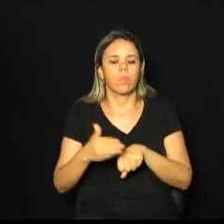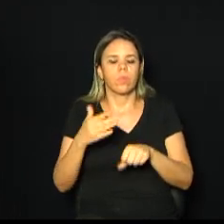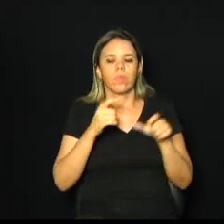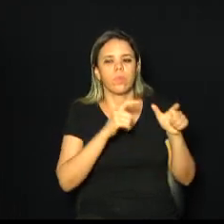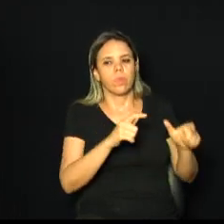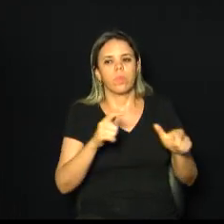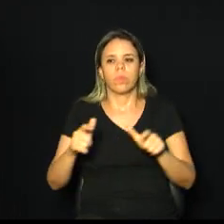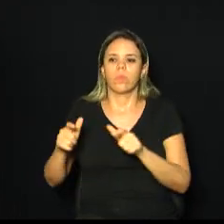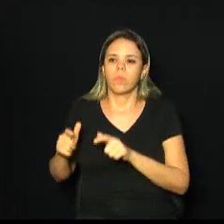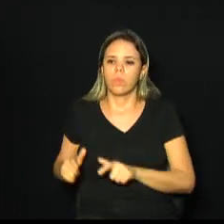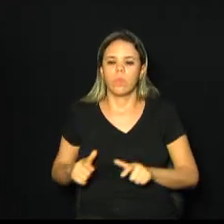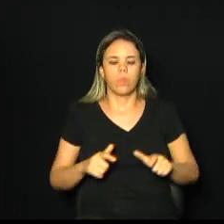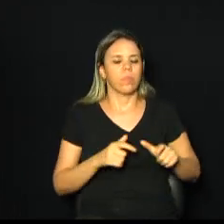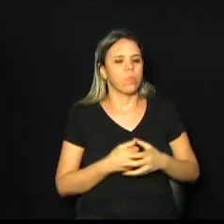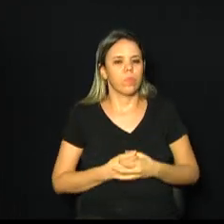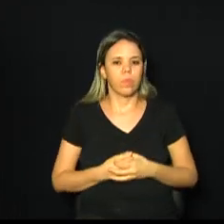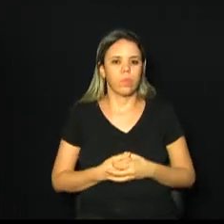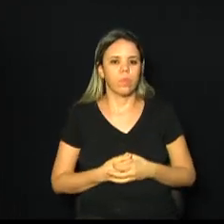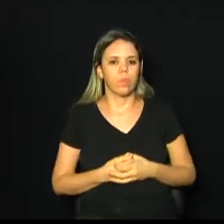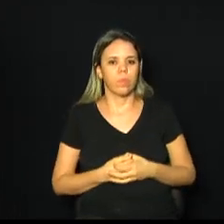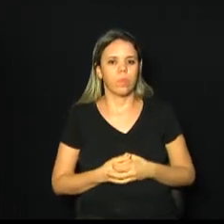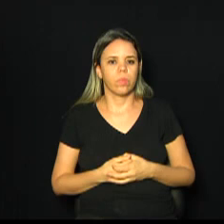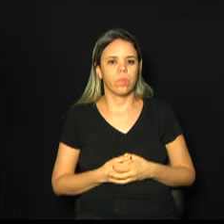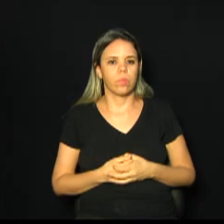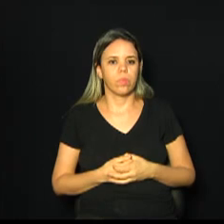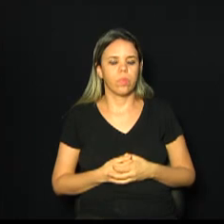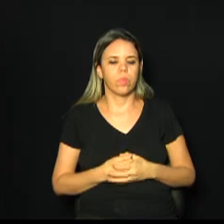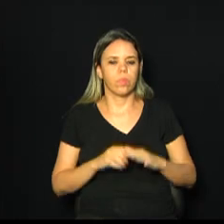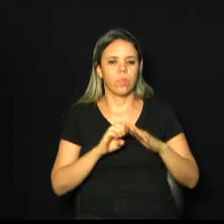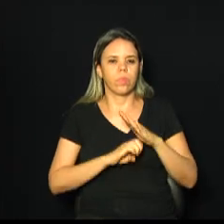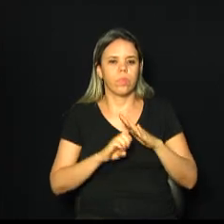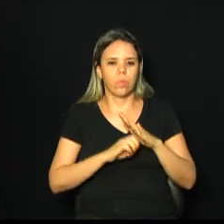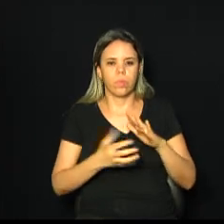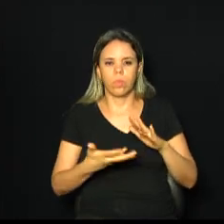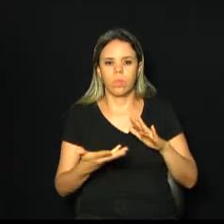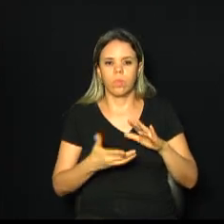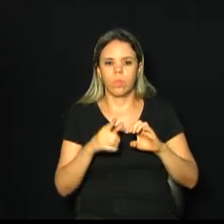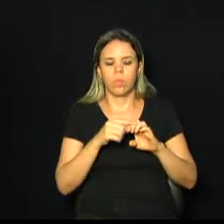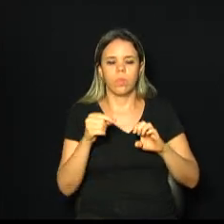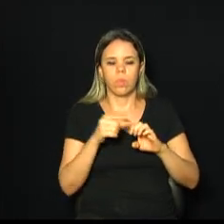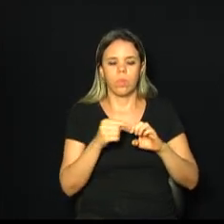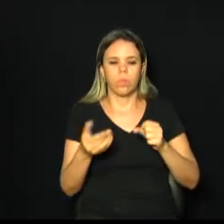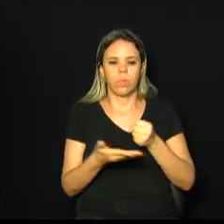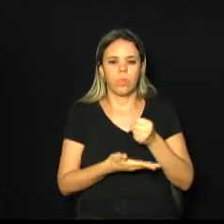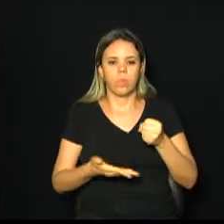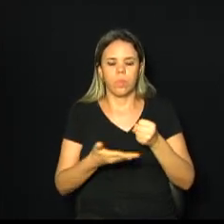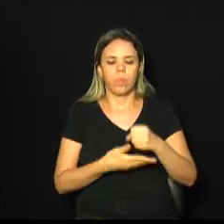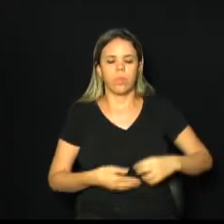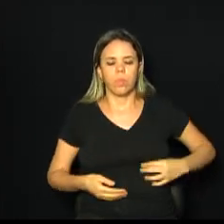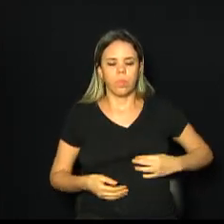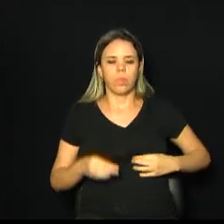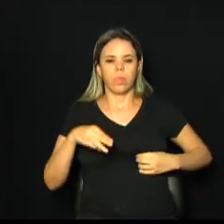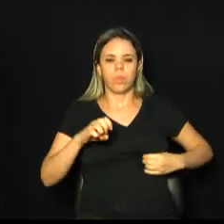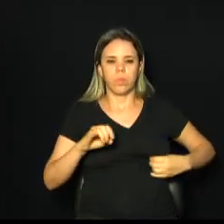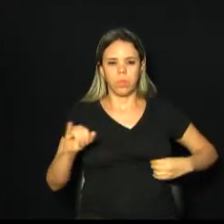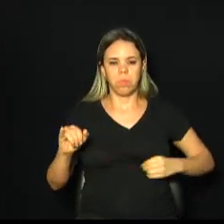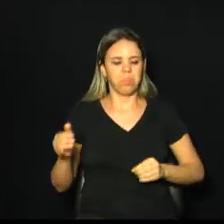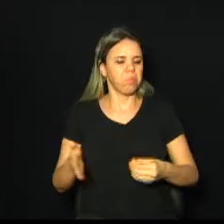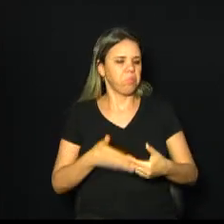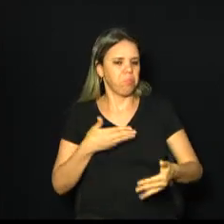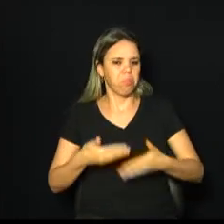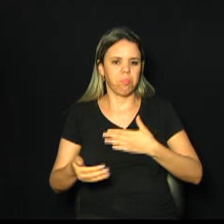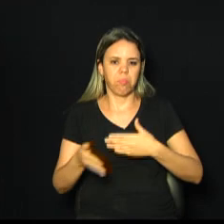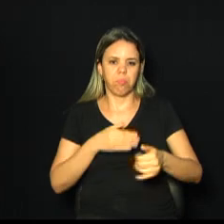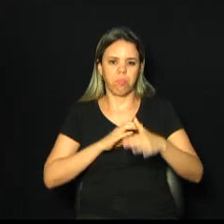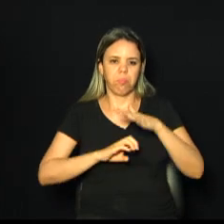lugar, desde uma startup, uma microempresa, uma MEI, qualquer tipo de